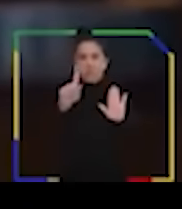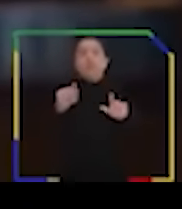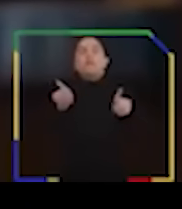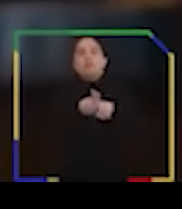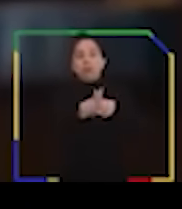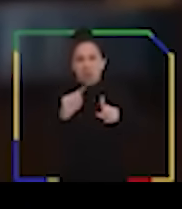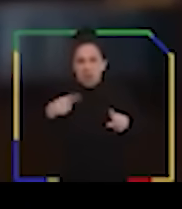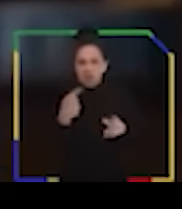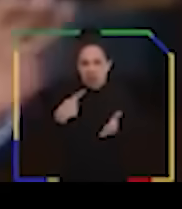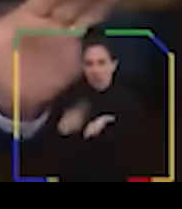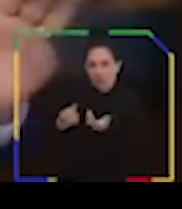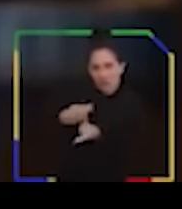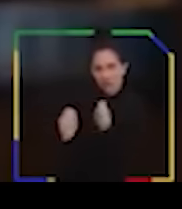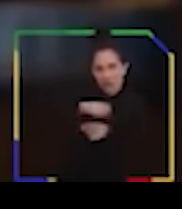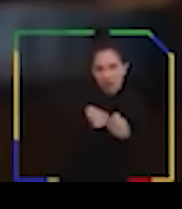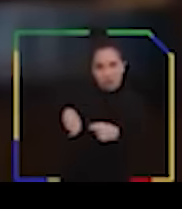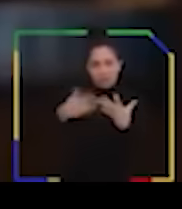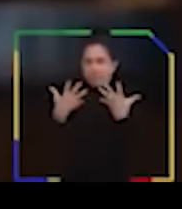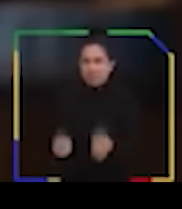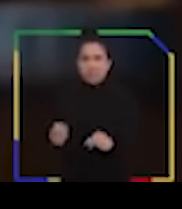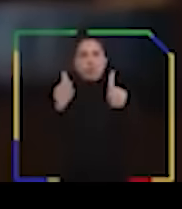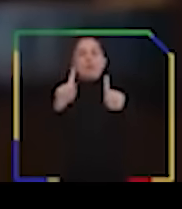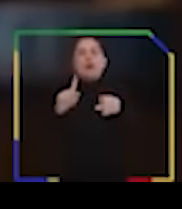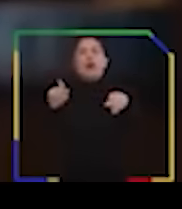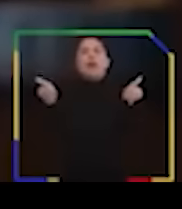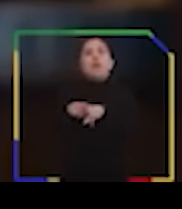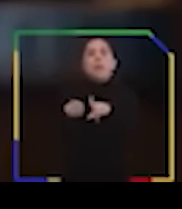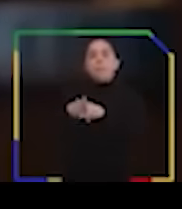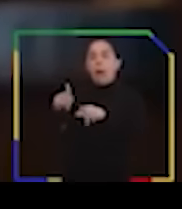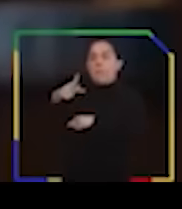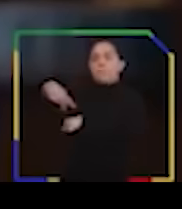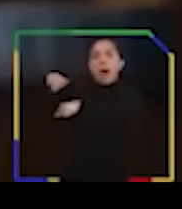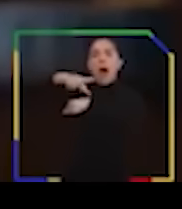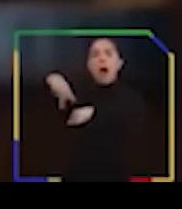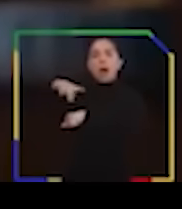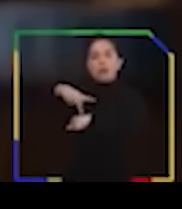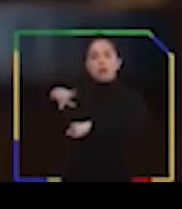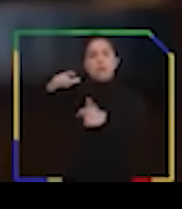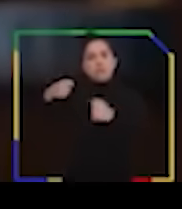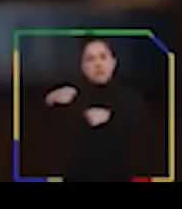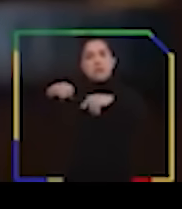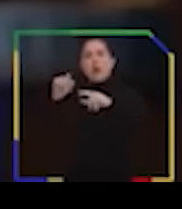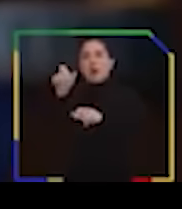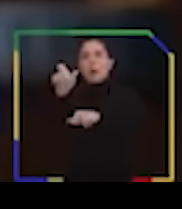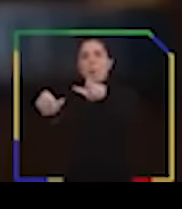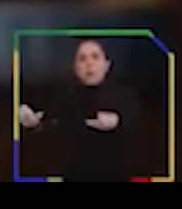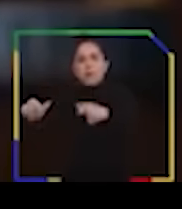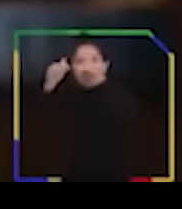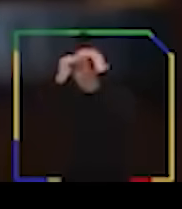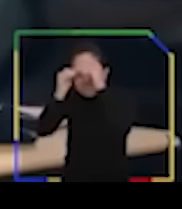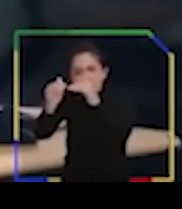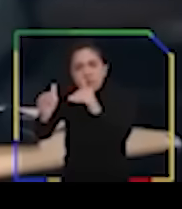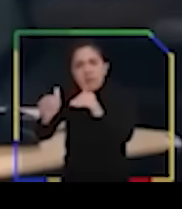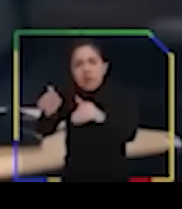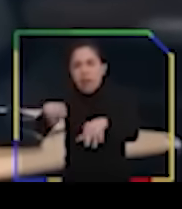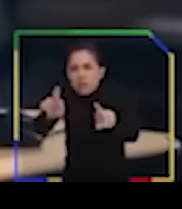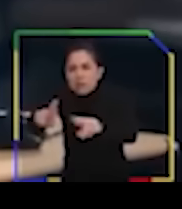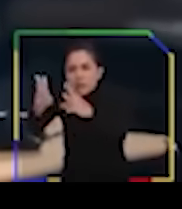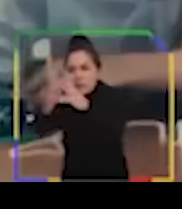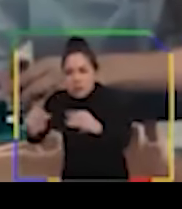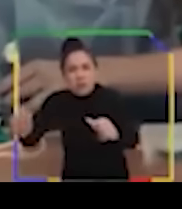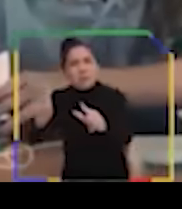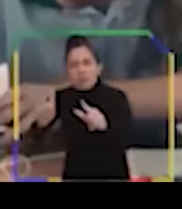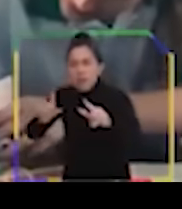Nossa soberania não está à venda. Nenhum país do mundo é de fato independente quando o seu povo perde a esperança. Por